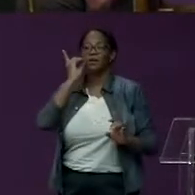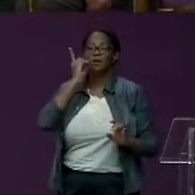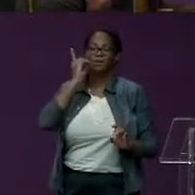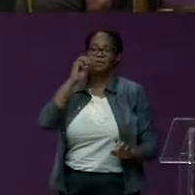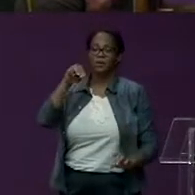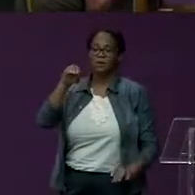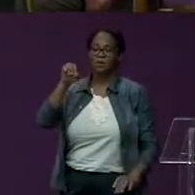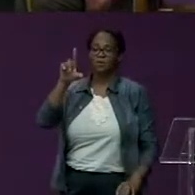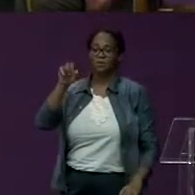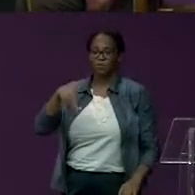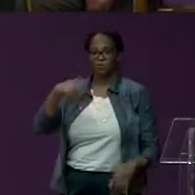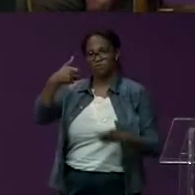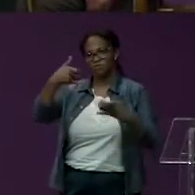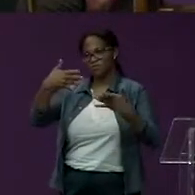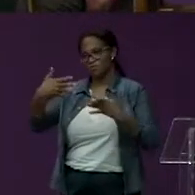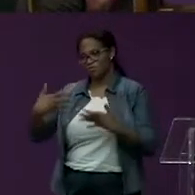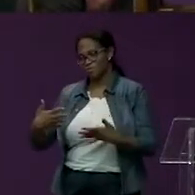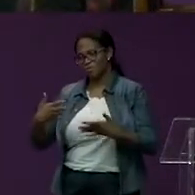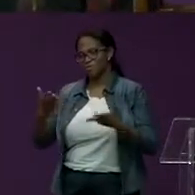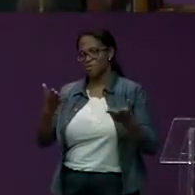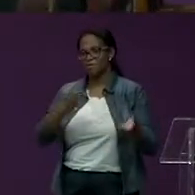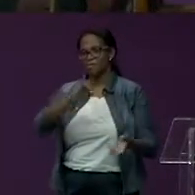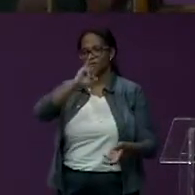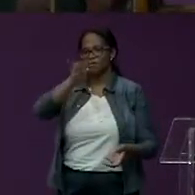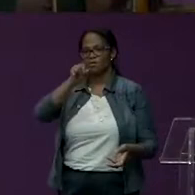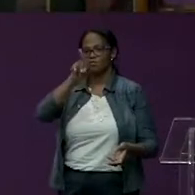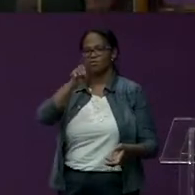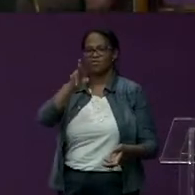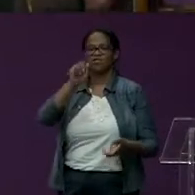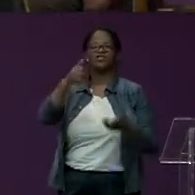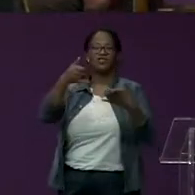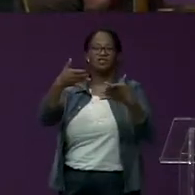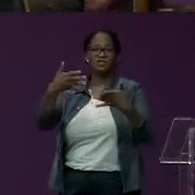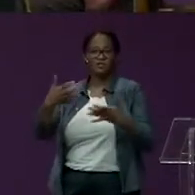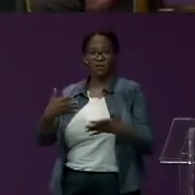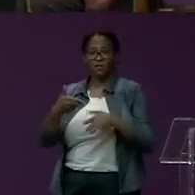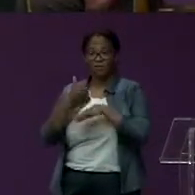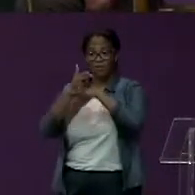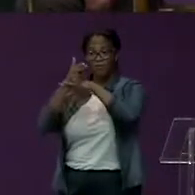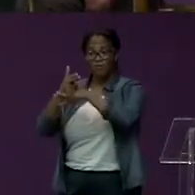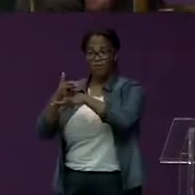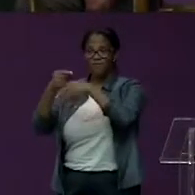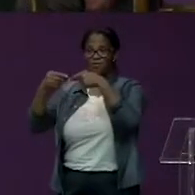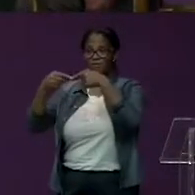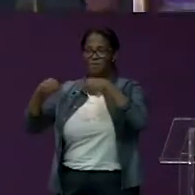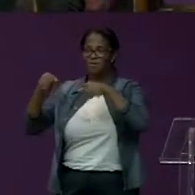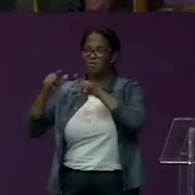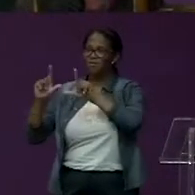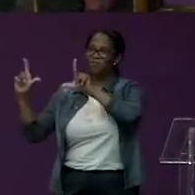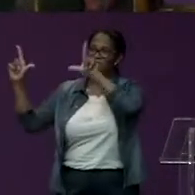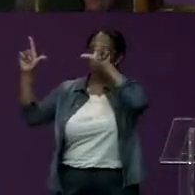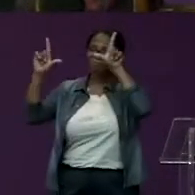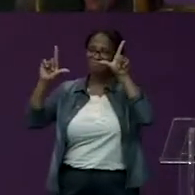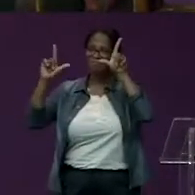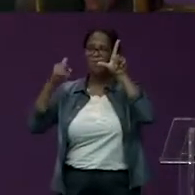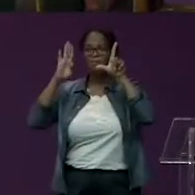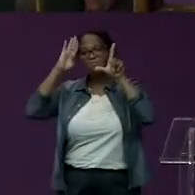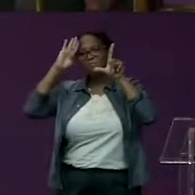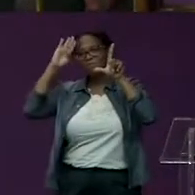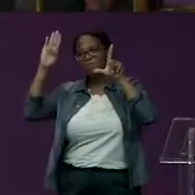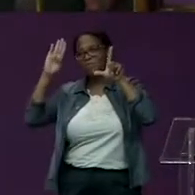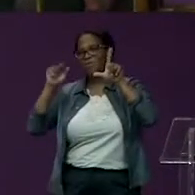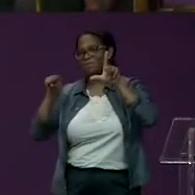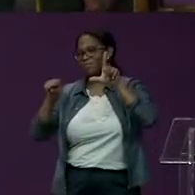Molon fez referência, que a deputada Jandira fez na sua fala, e que esse vídeo de abertura, né, principalmente fez. Quer